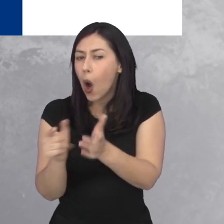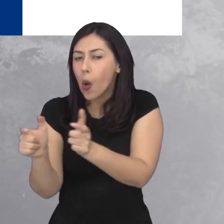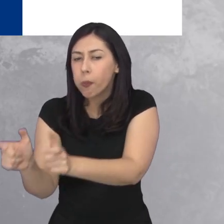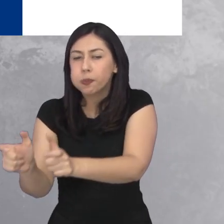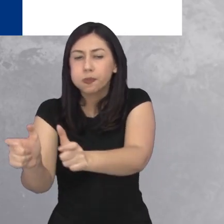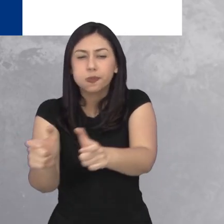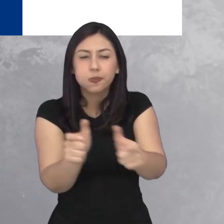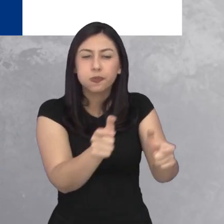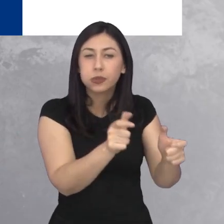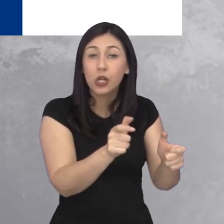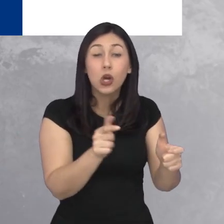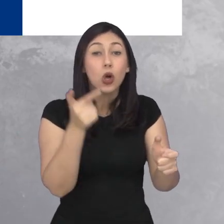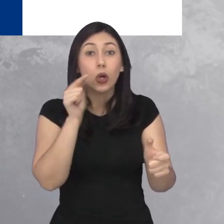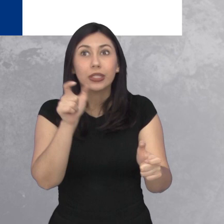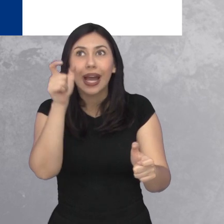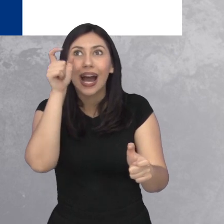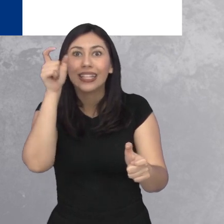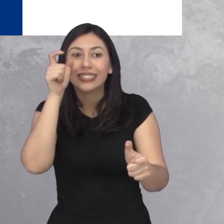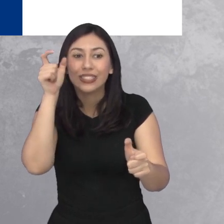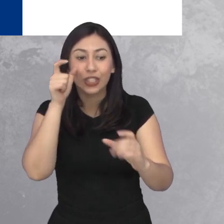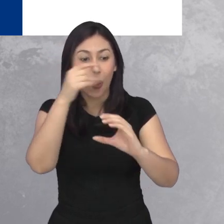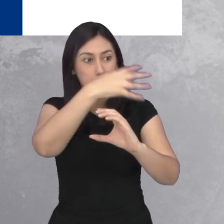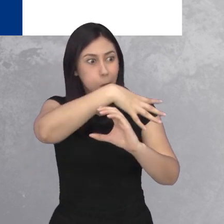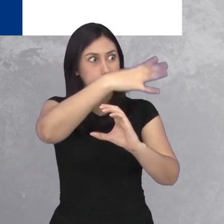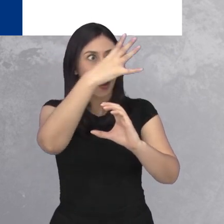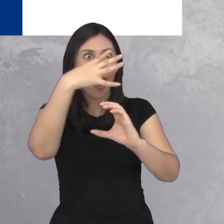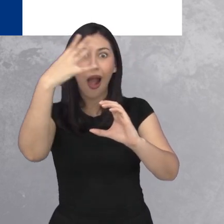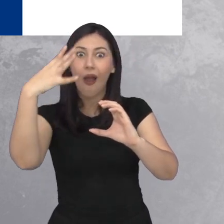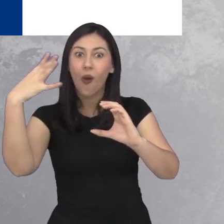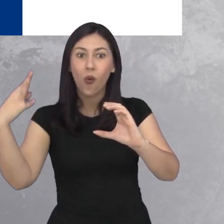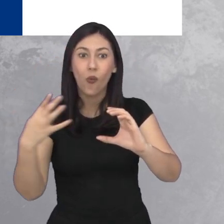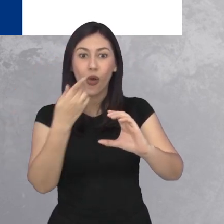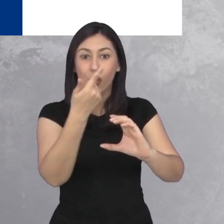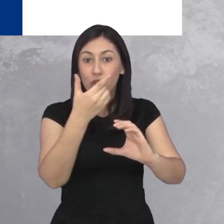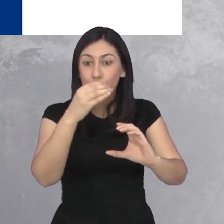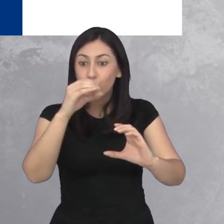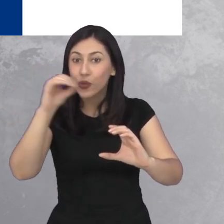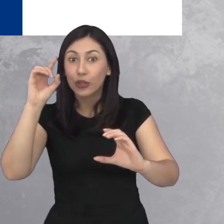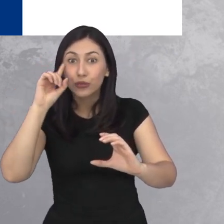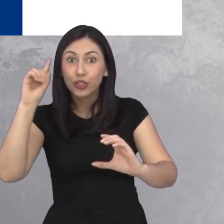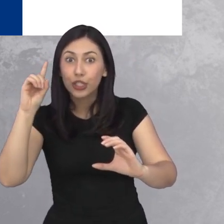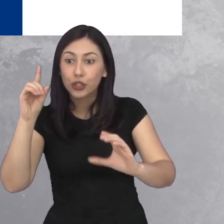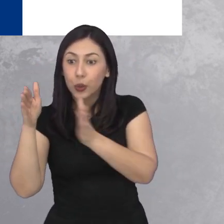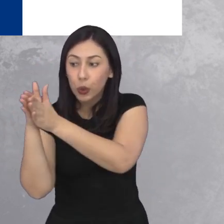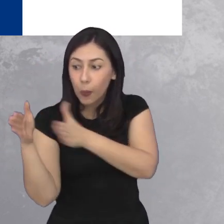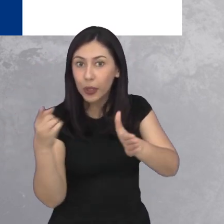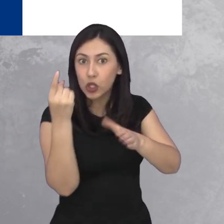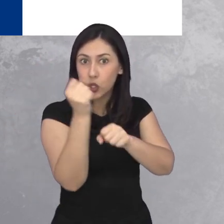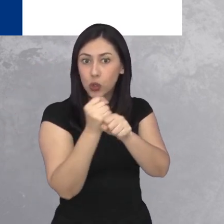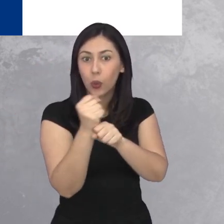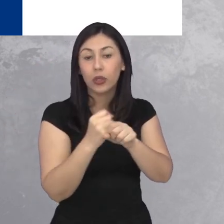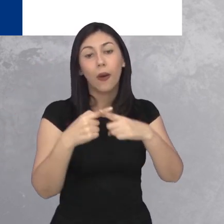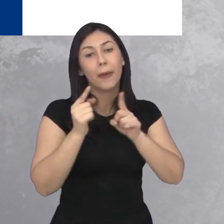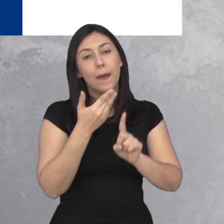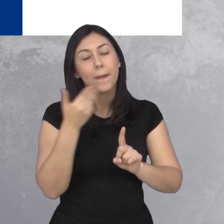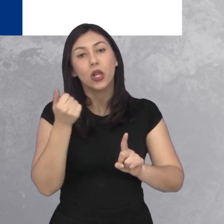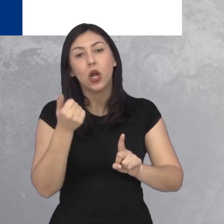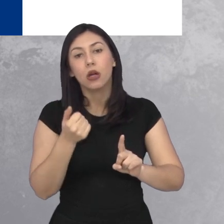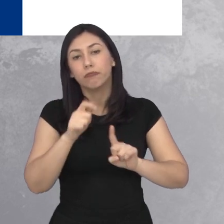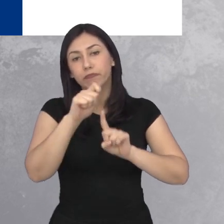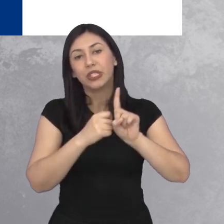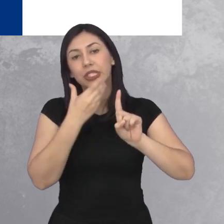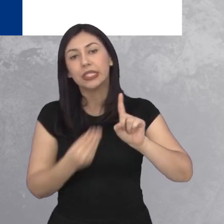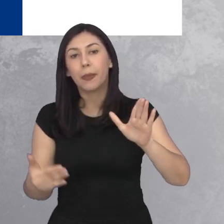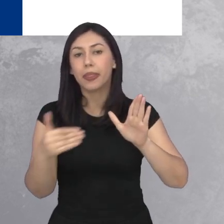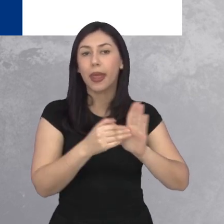algumas partes desse país é possível presenciar a aurora boreal até 200 dias no ano, mas a melhor época é entre dezembro